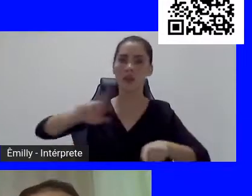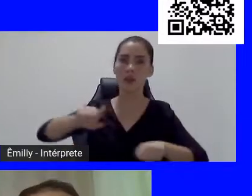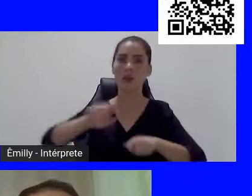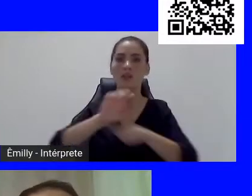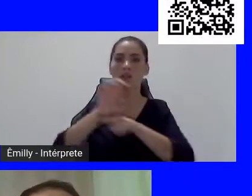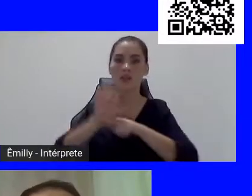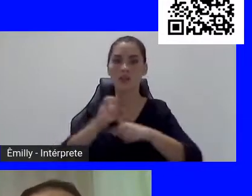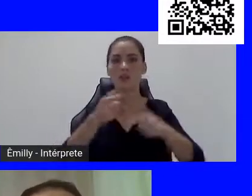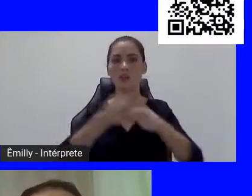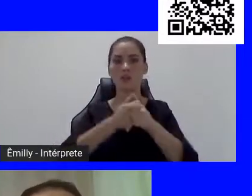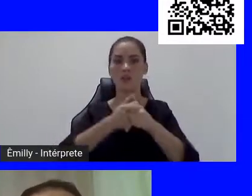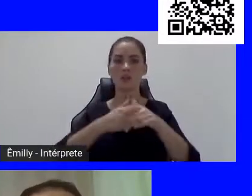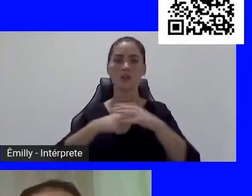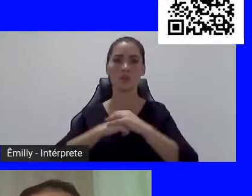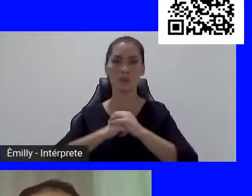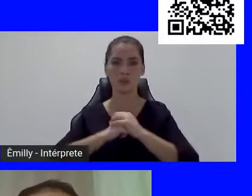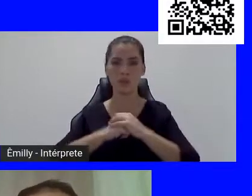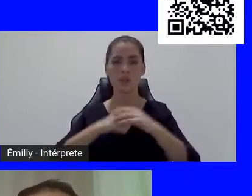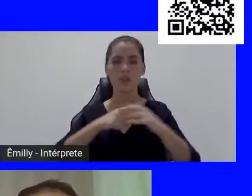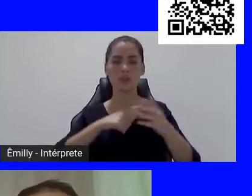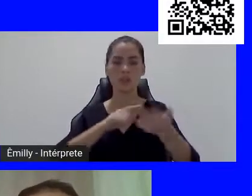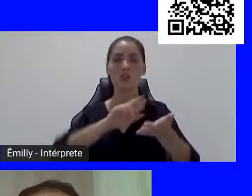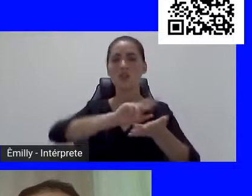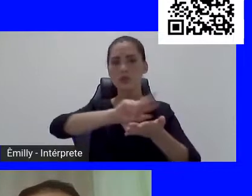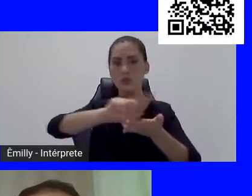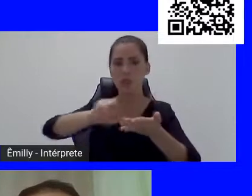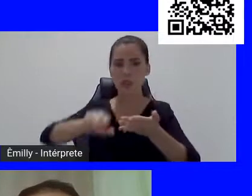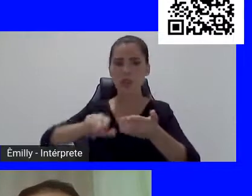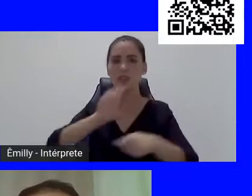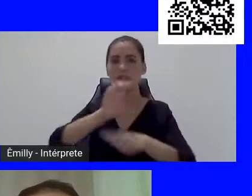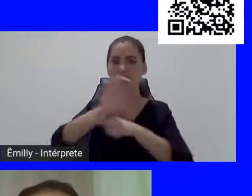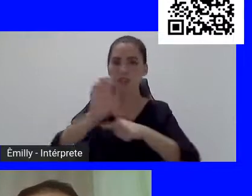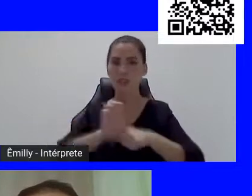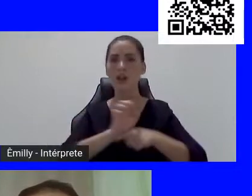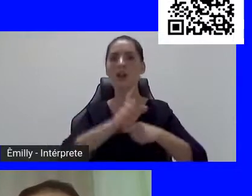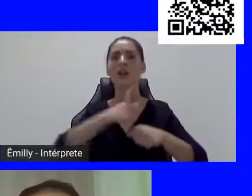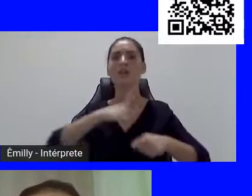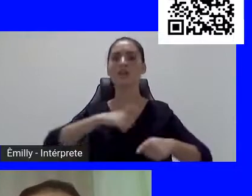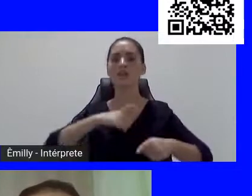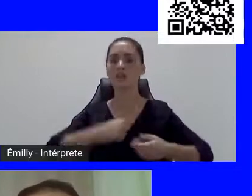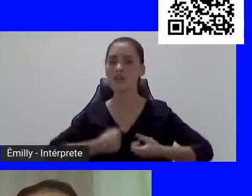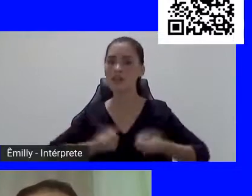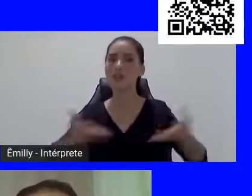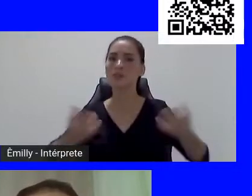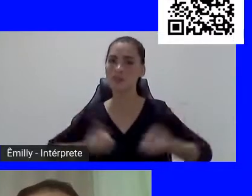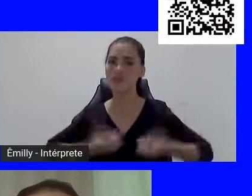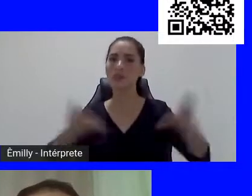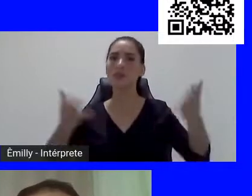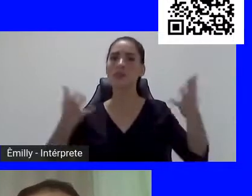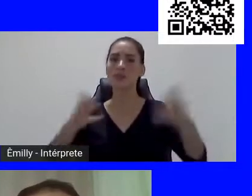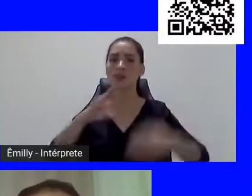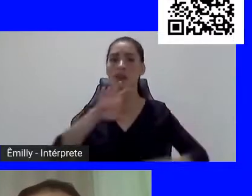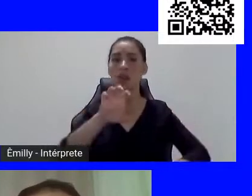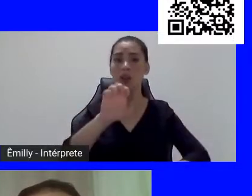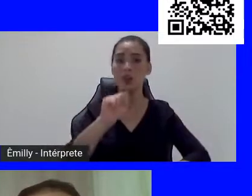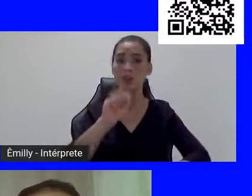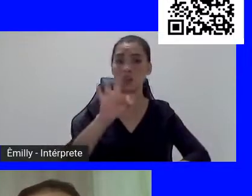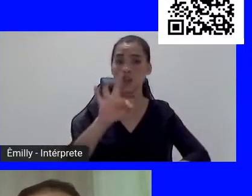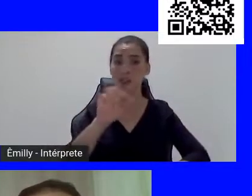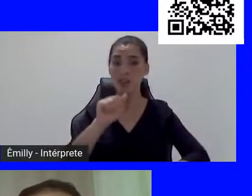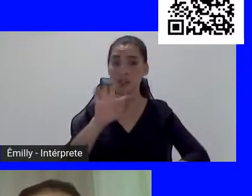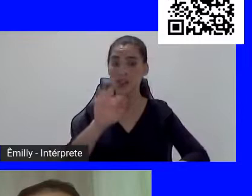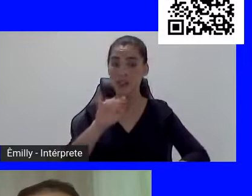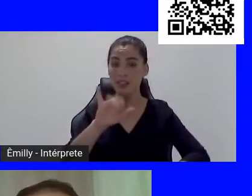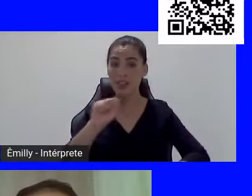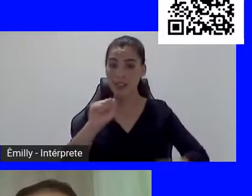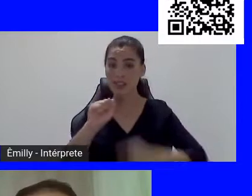de estatais que geram despesas, que podem ser privatizadas, mas aí vem o pulo do gato. Esse é o pulo do gato. E